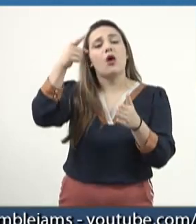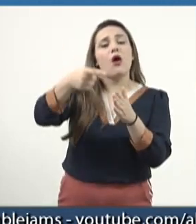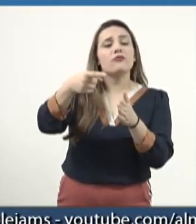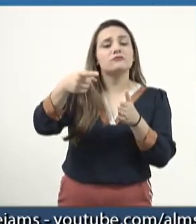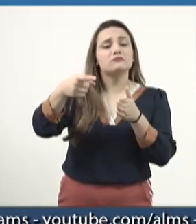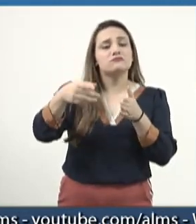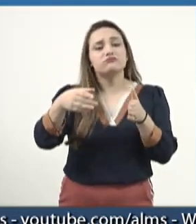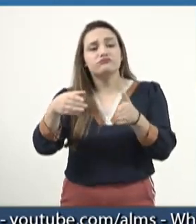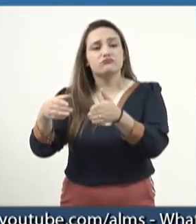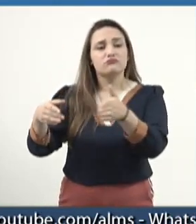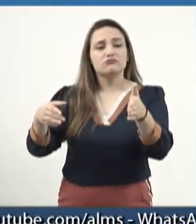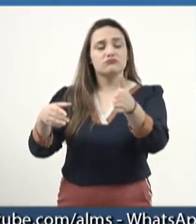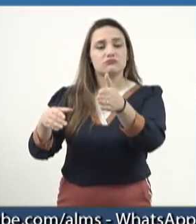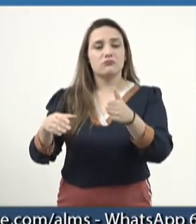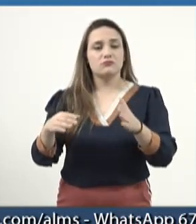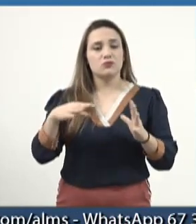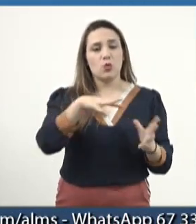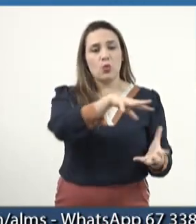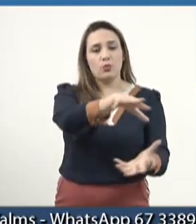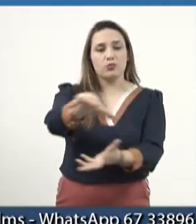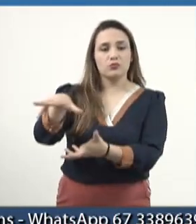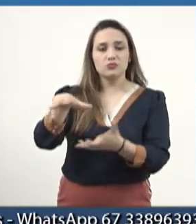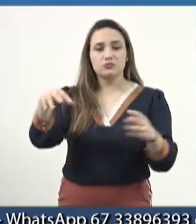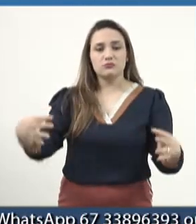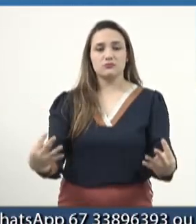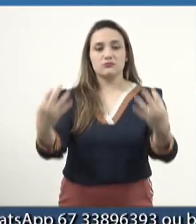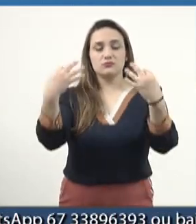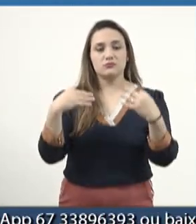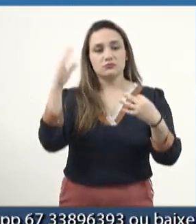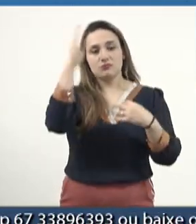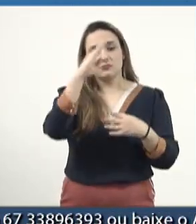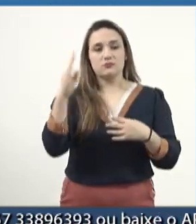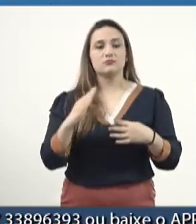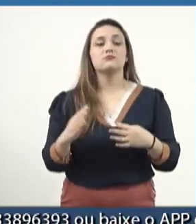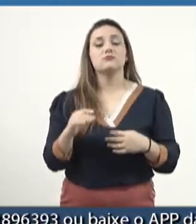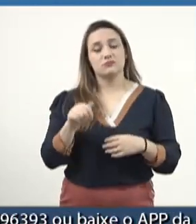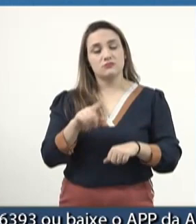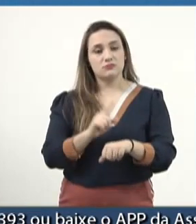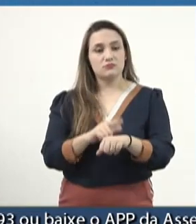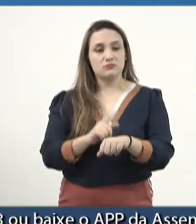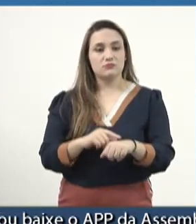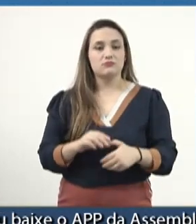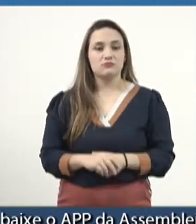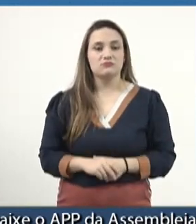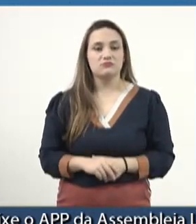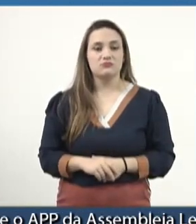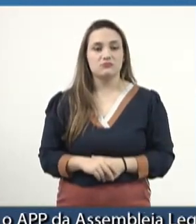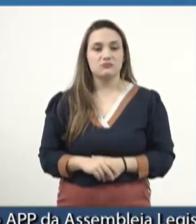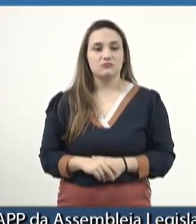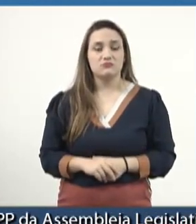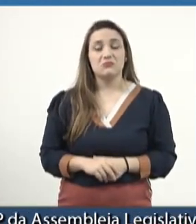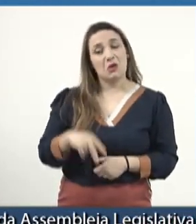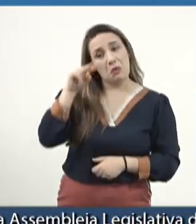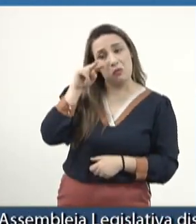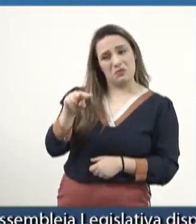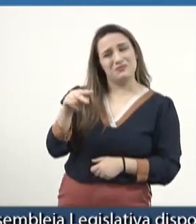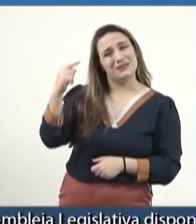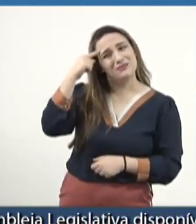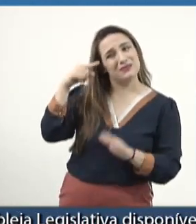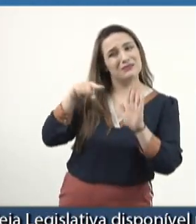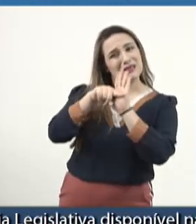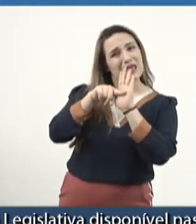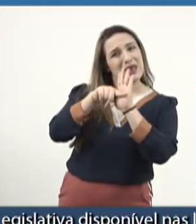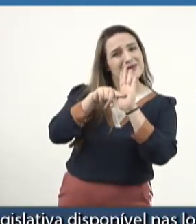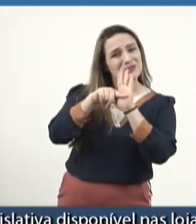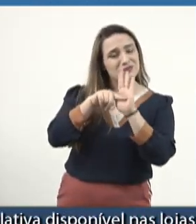a gente lembrar que o mundo inteiro olhou para o Brasil nesse período e olhou de forma negativa. O